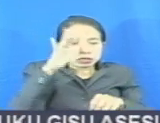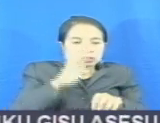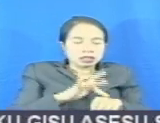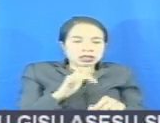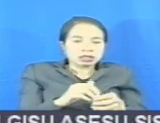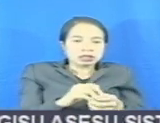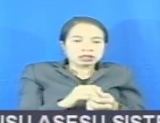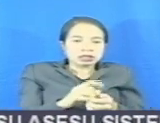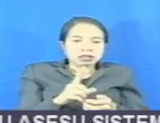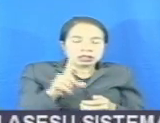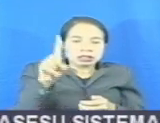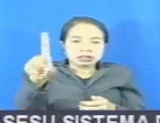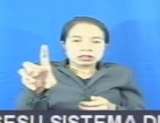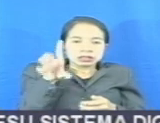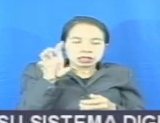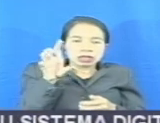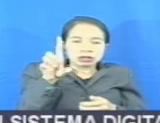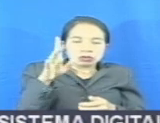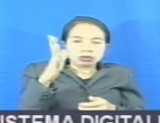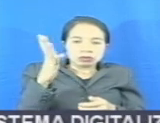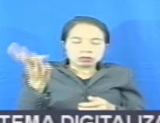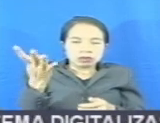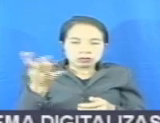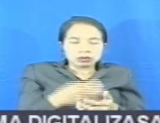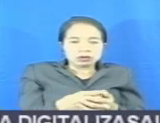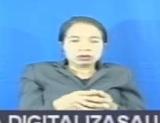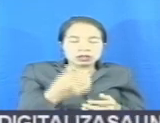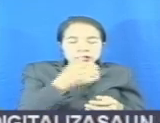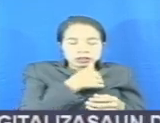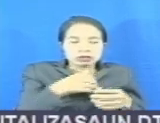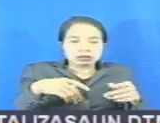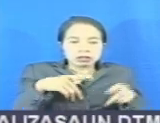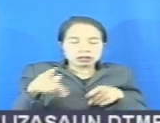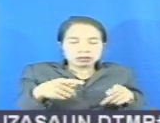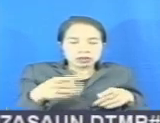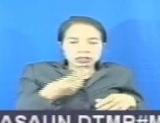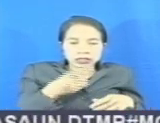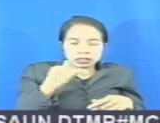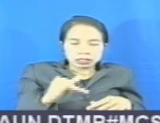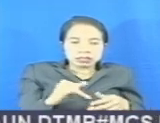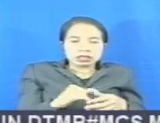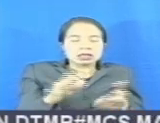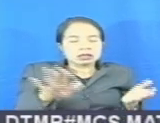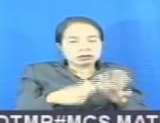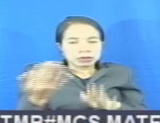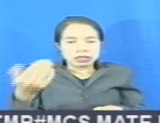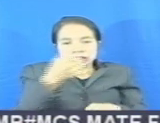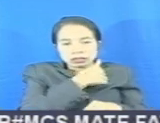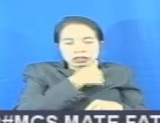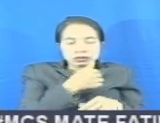saiam 140 casos. E se dá o que é mais de uma, que é dele, né, afeta a mate, né, então se dá o